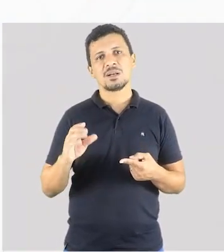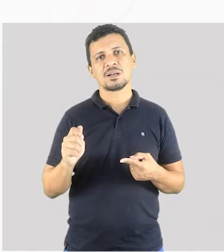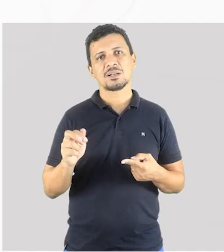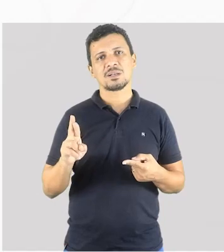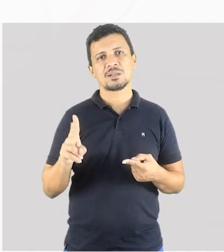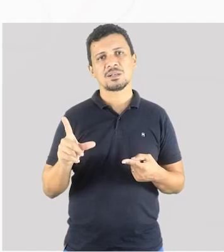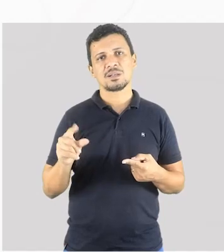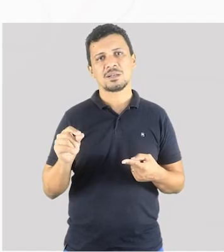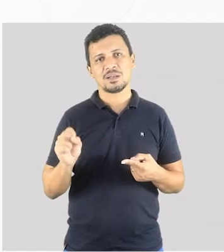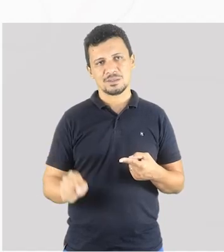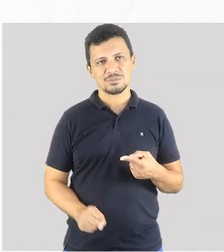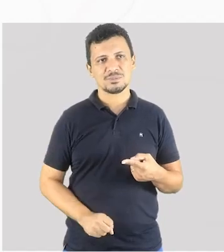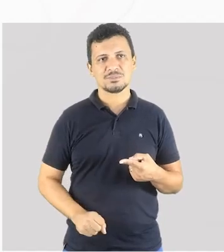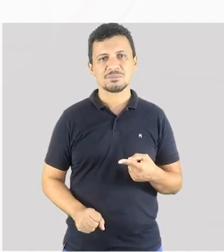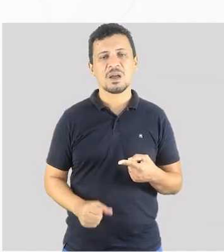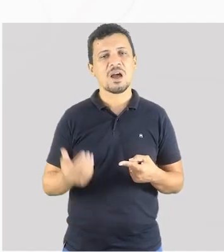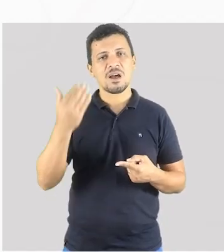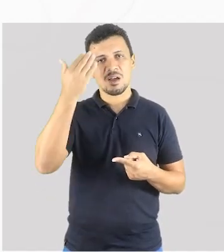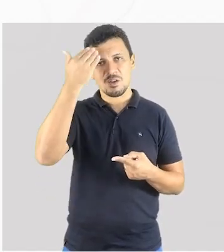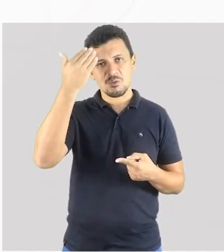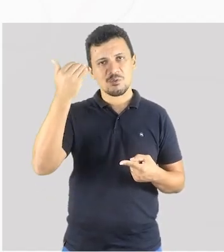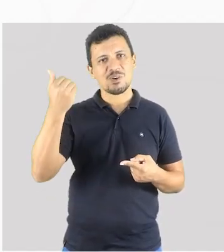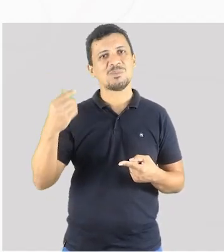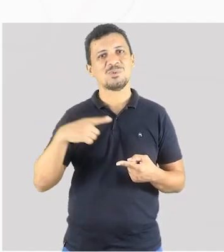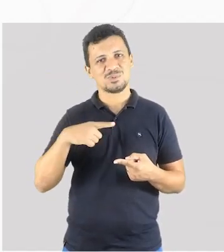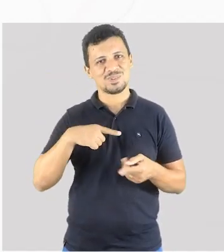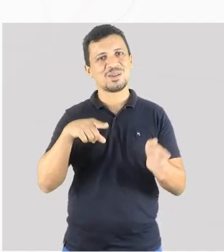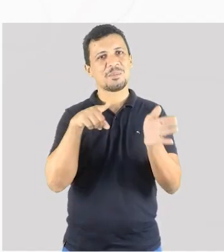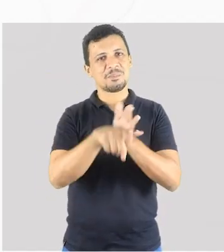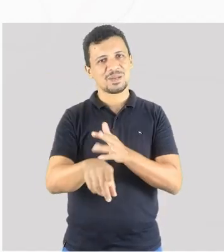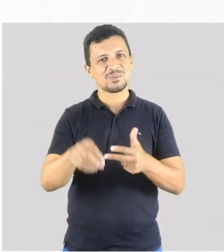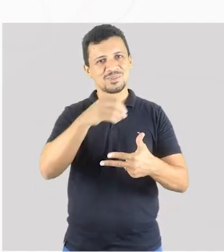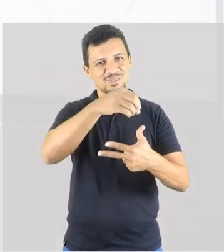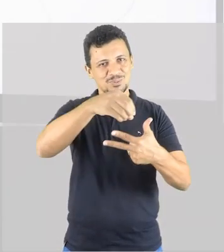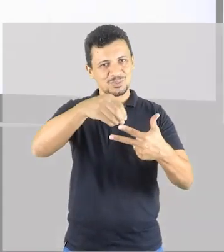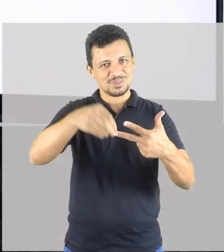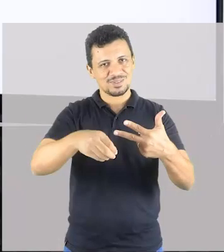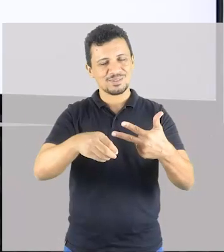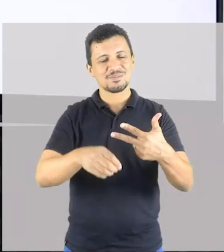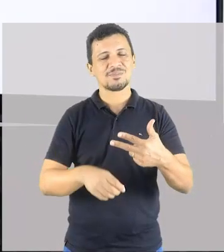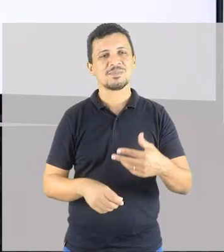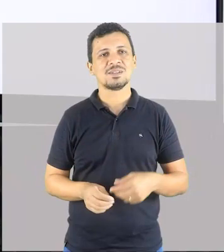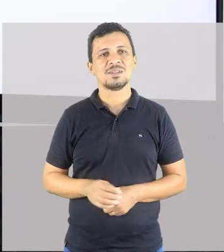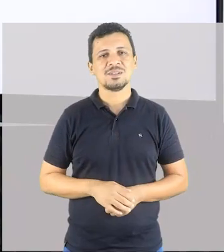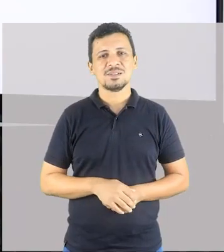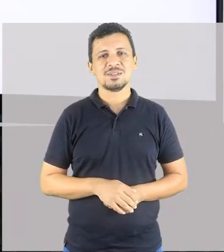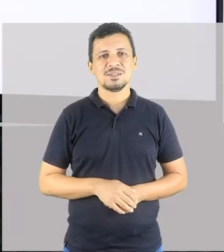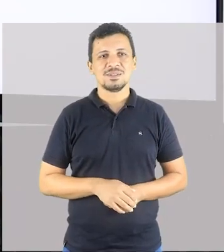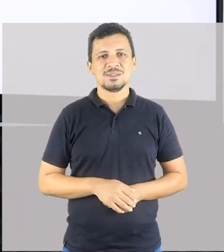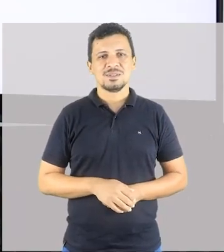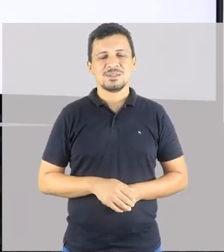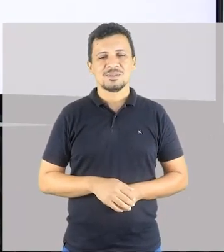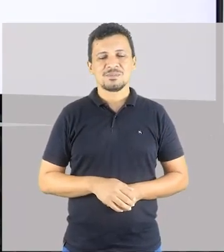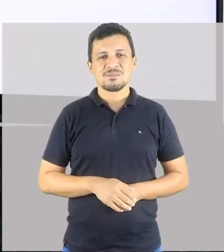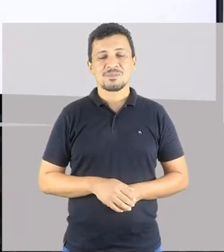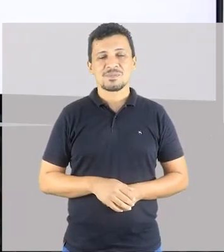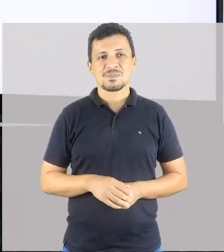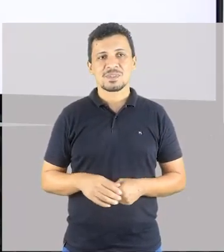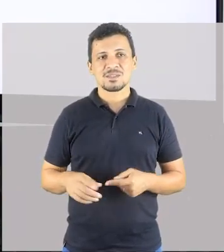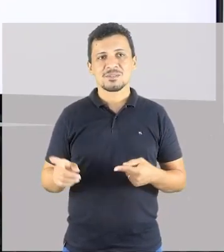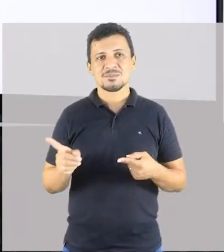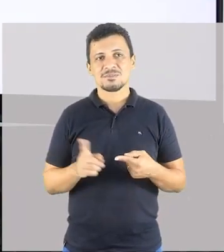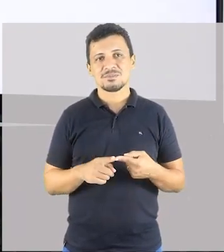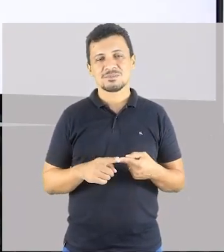né? Que seria um dos expoentes que o Enem termina associando bem dentro dessa perspectiva de exigência,